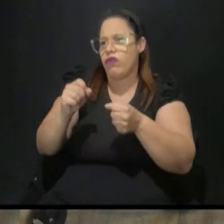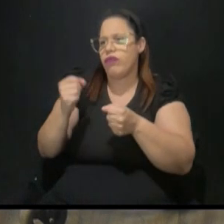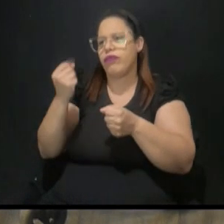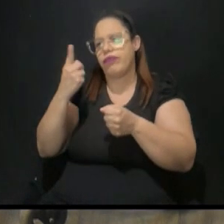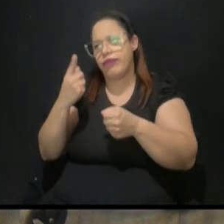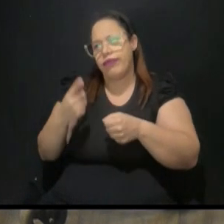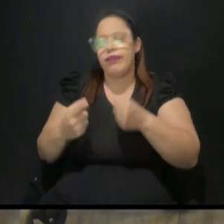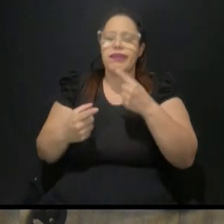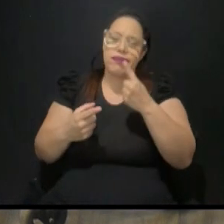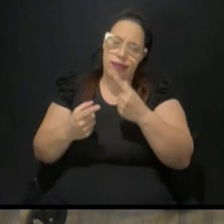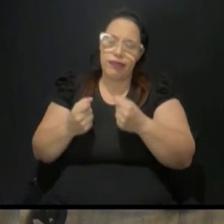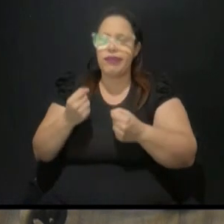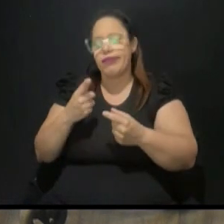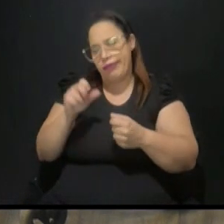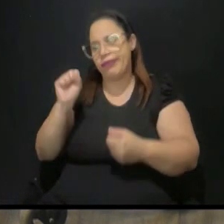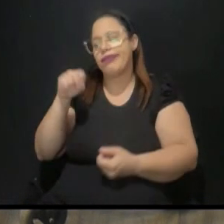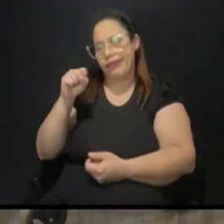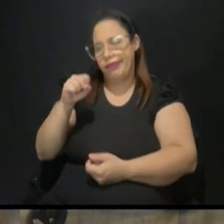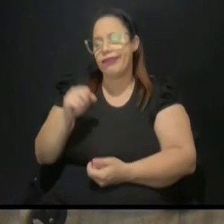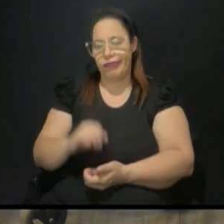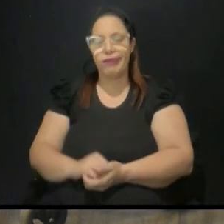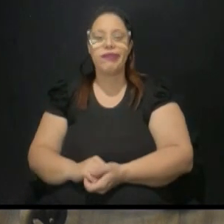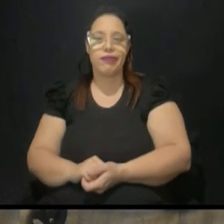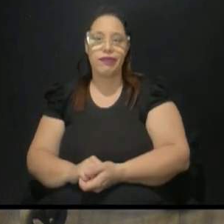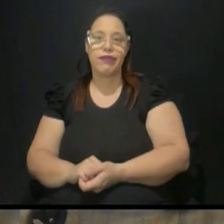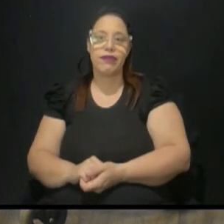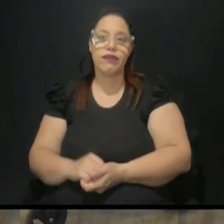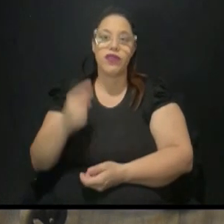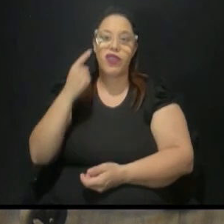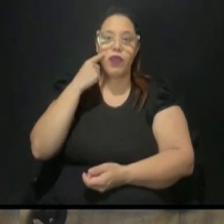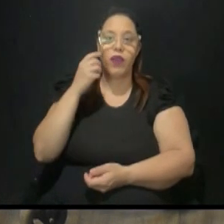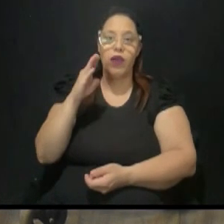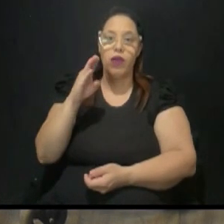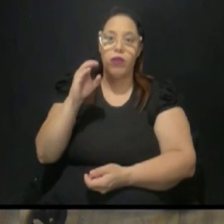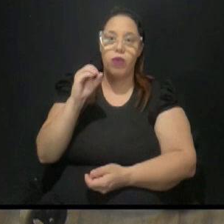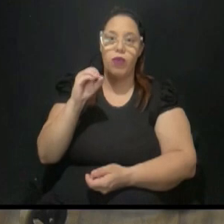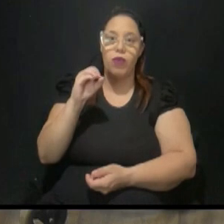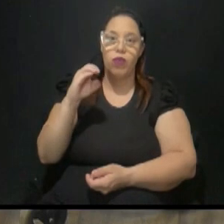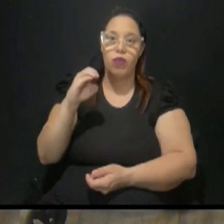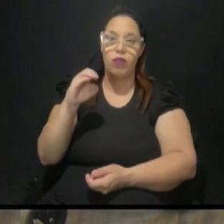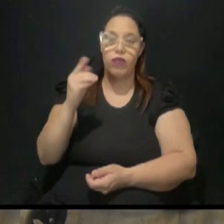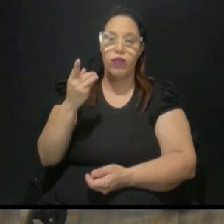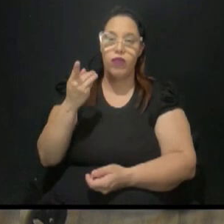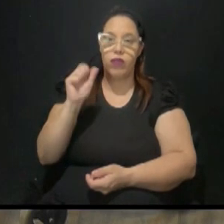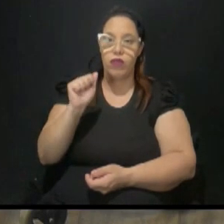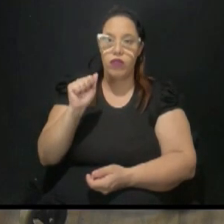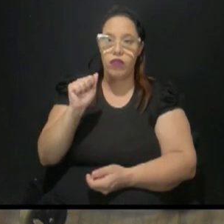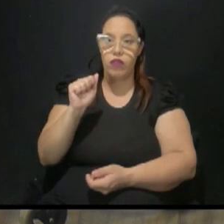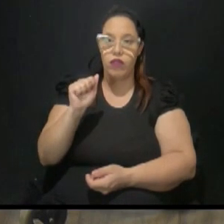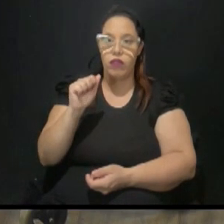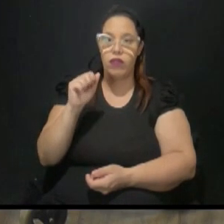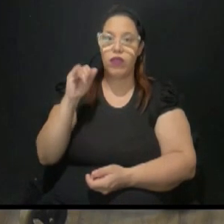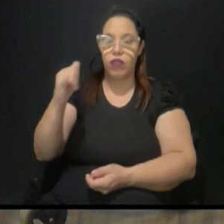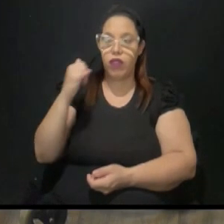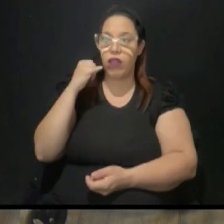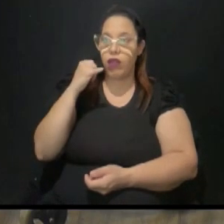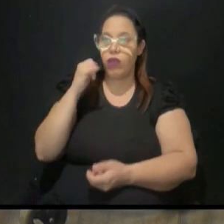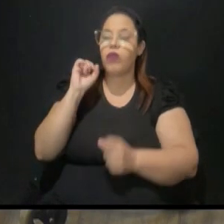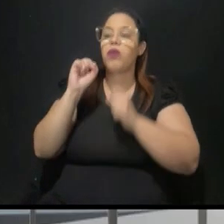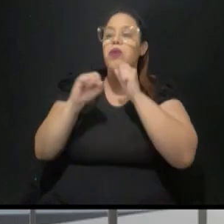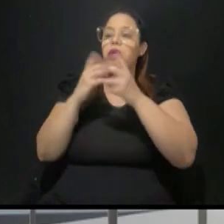fazer sim. Dá. Então, olha, a bocha, inclusive, quem quiser entrar em contato com a DEACamp, como faz? A